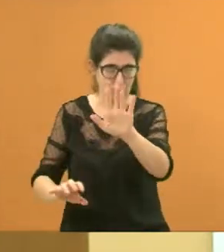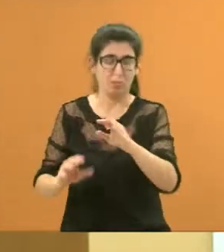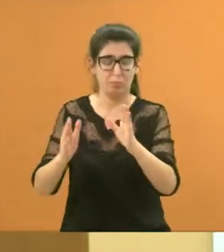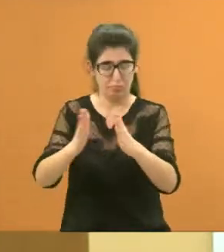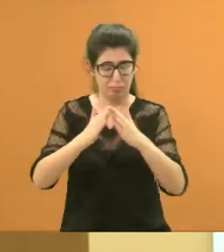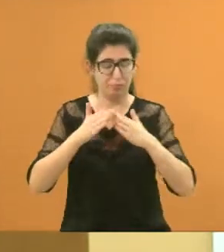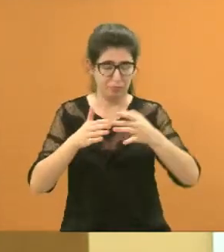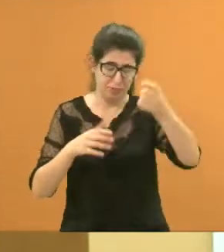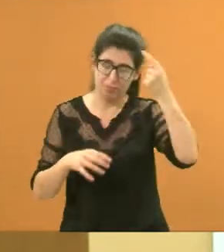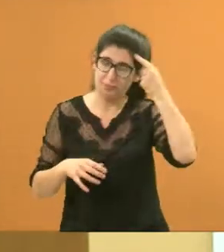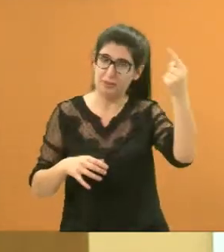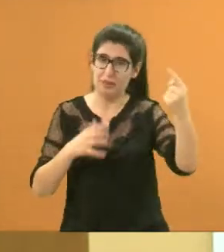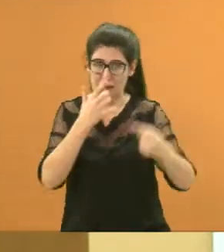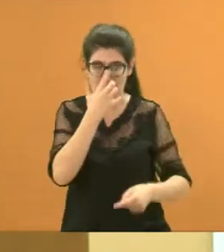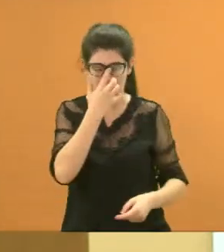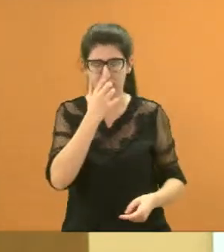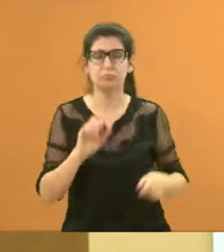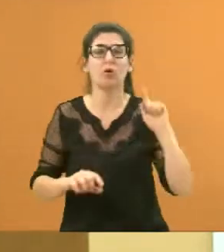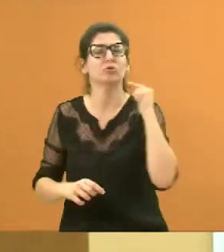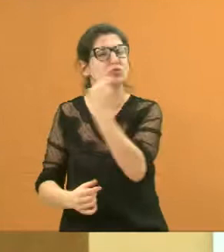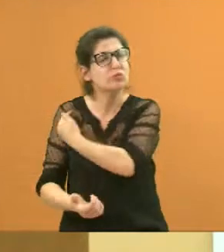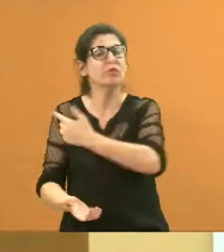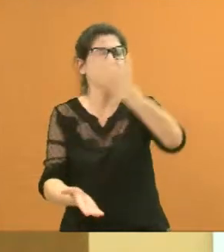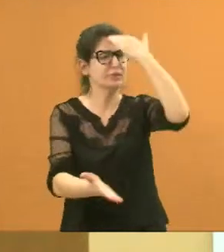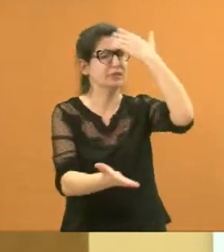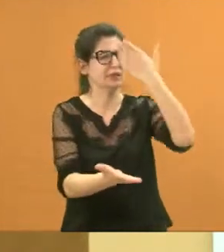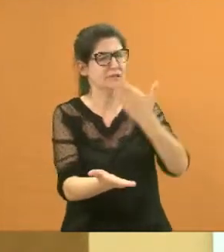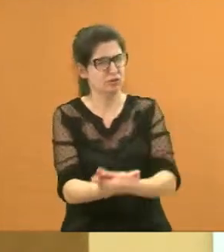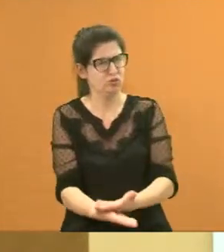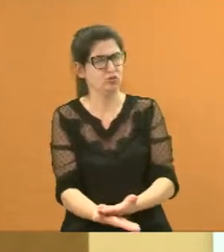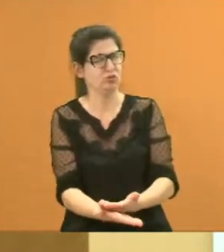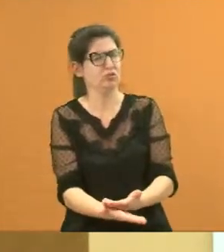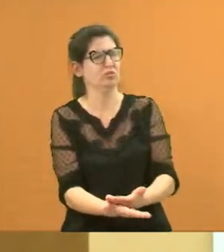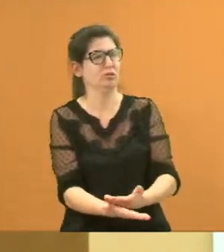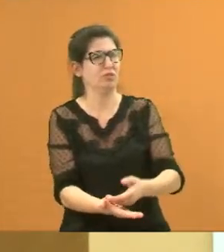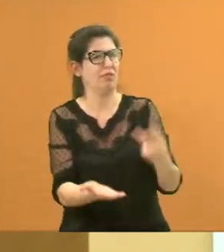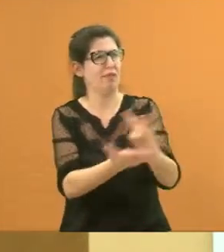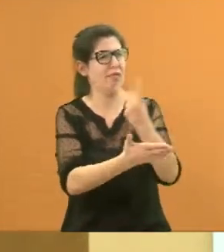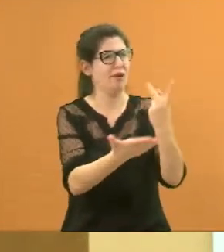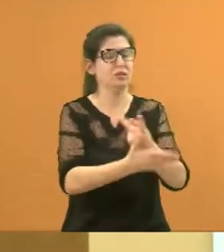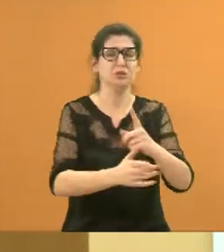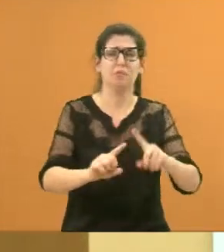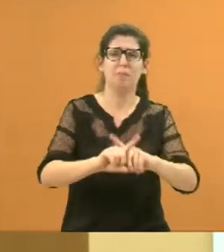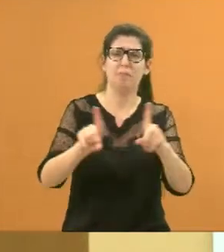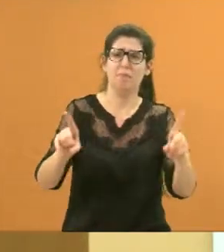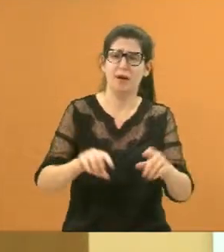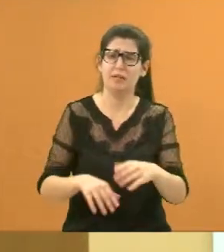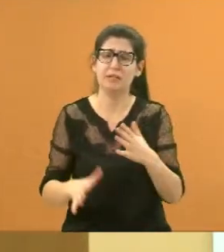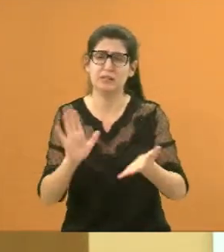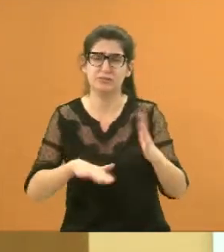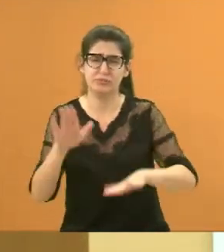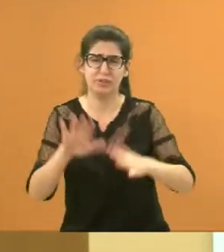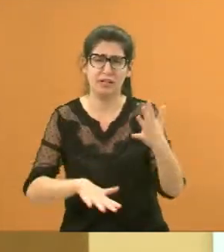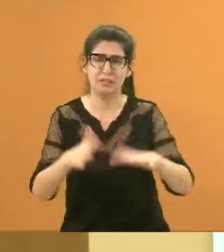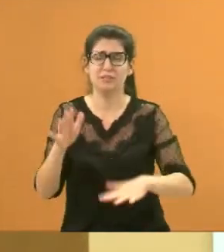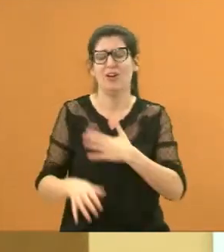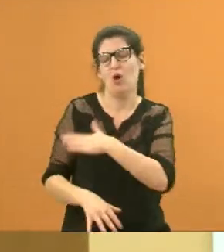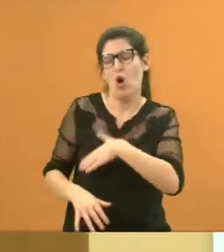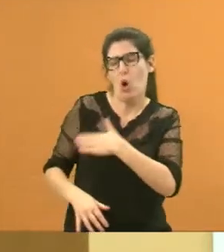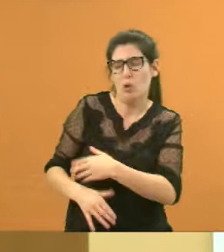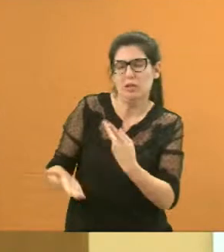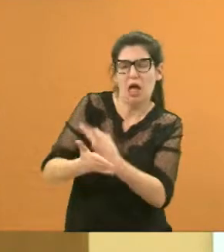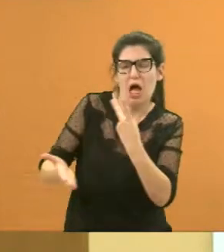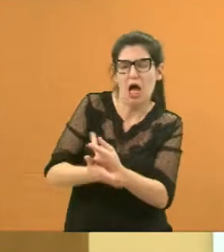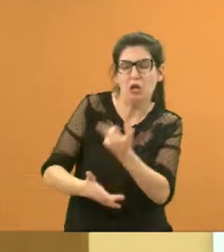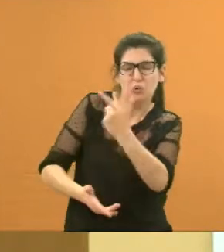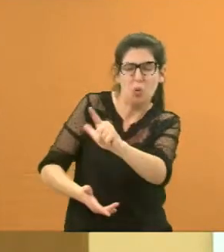que coisas, ainda que a gente acredite e enxergue que estão erradas, para que essas coisas, né, a gente gosta quando acontece com o adversário da gente. Eu